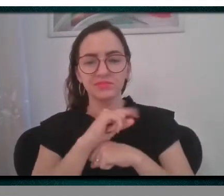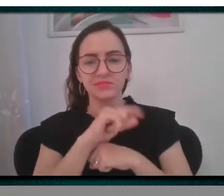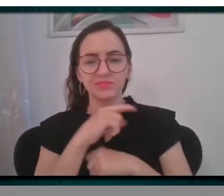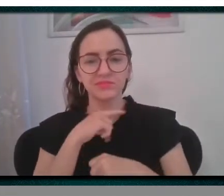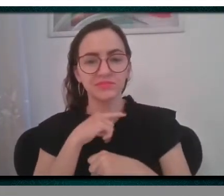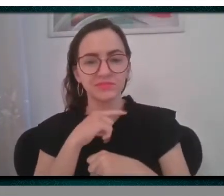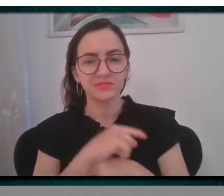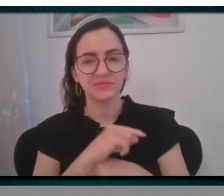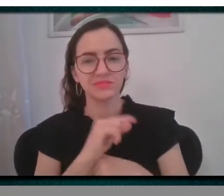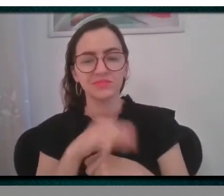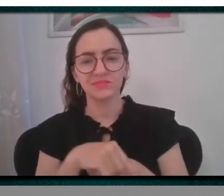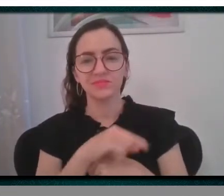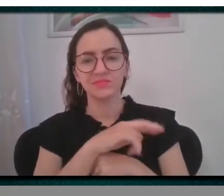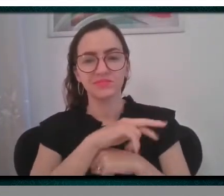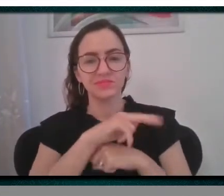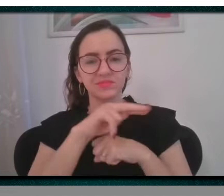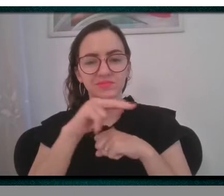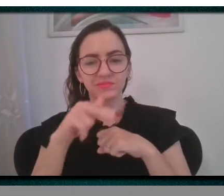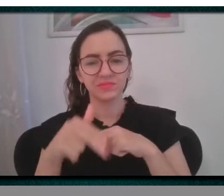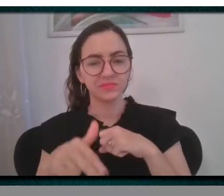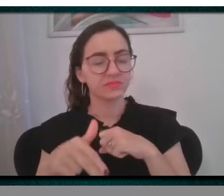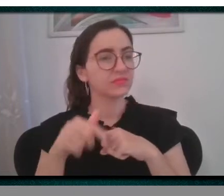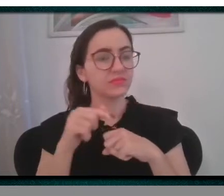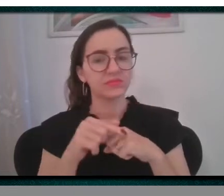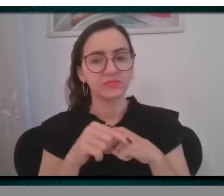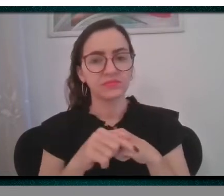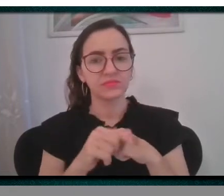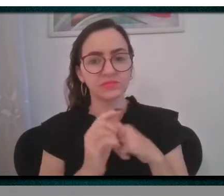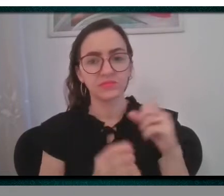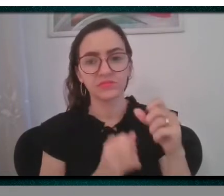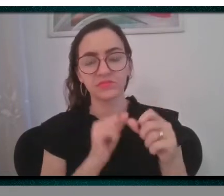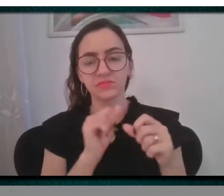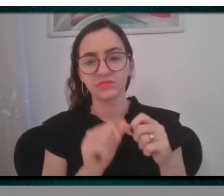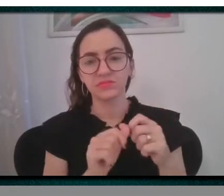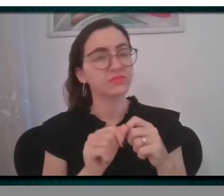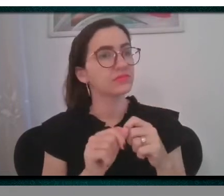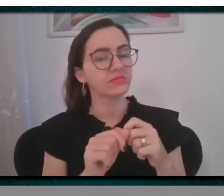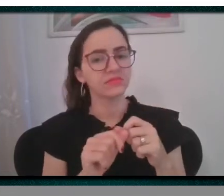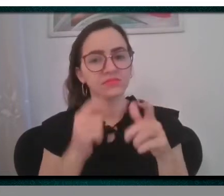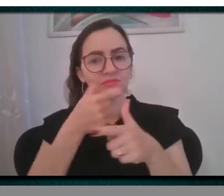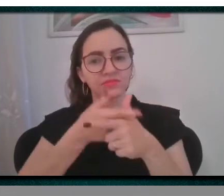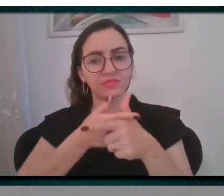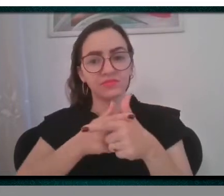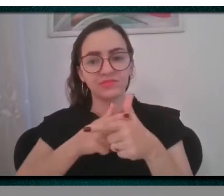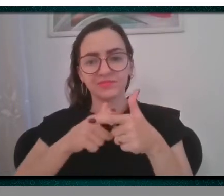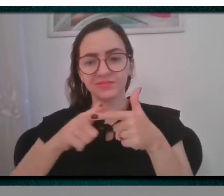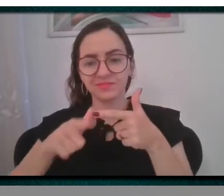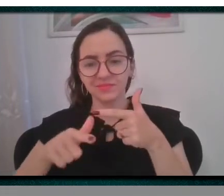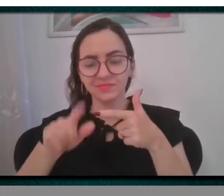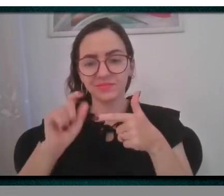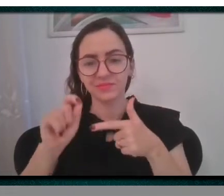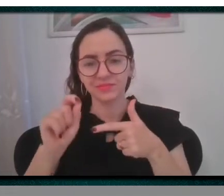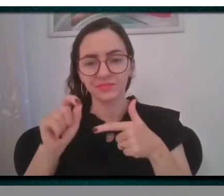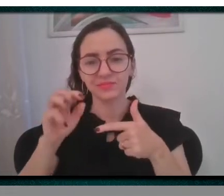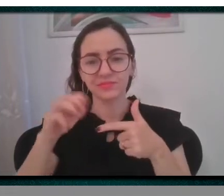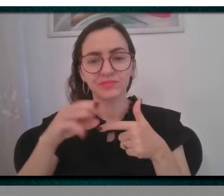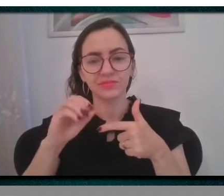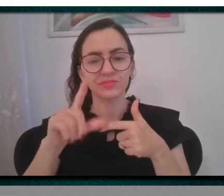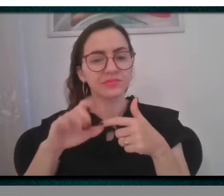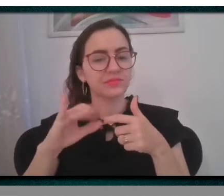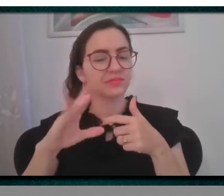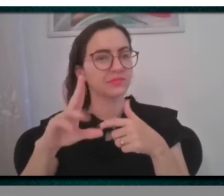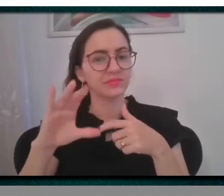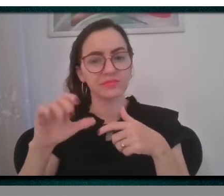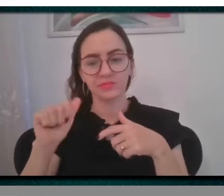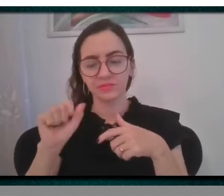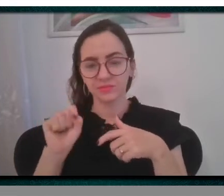um composto ácido ou básico, certo? E dividir pelo total de moléculas existentes. Então, de forma